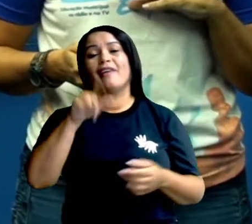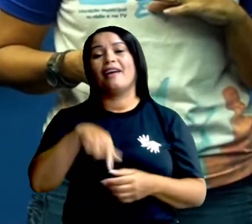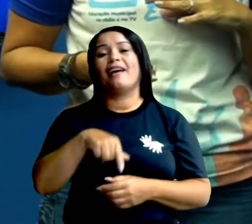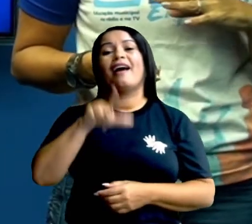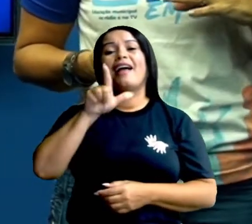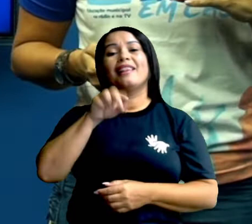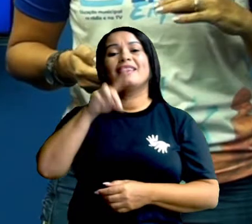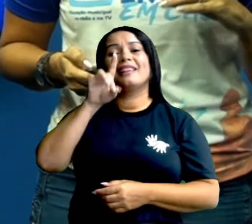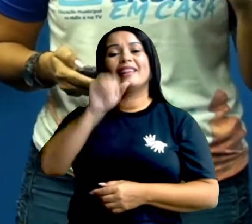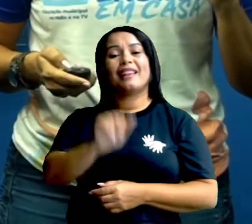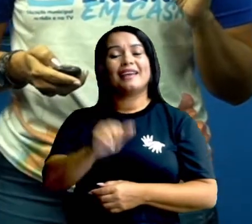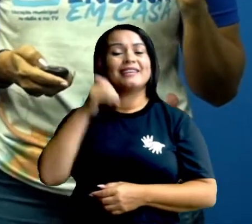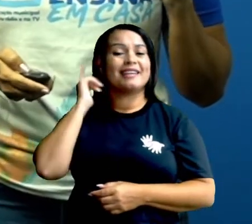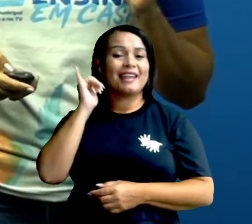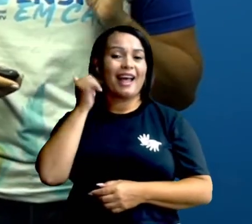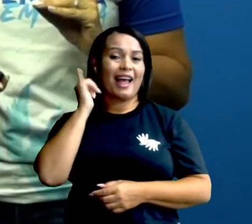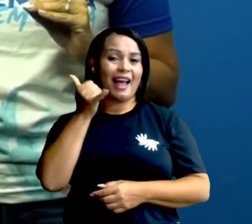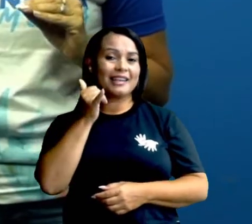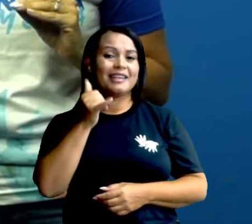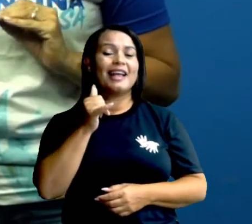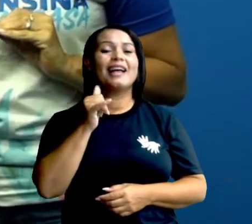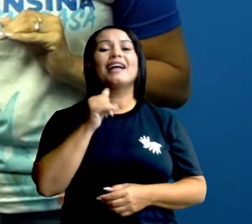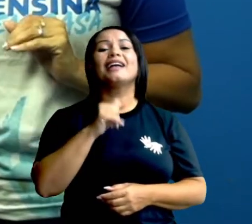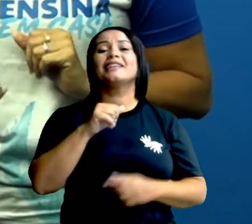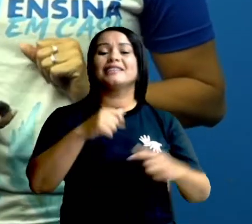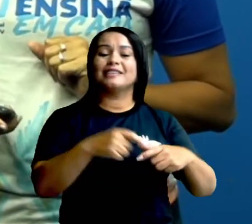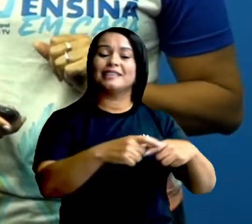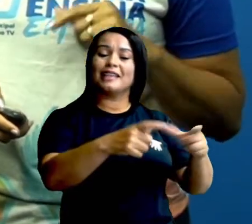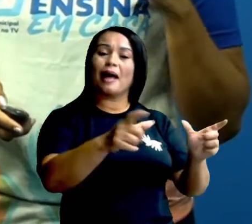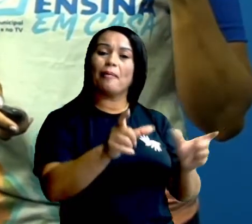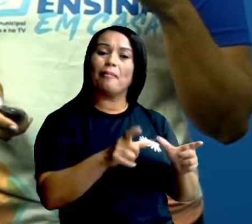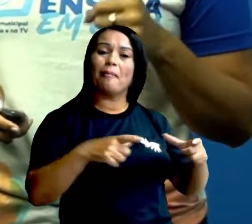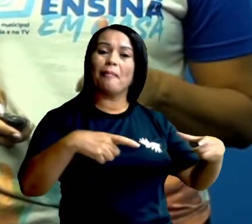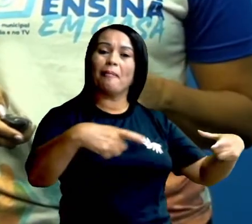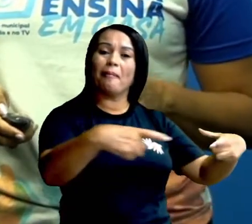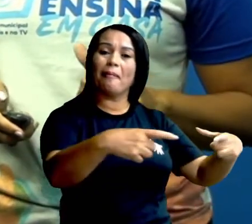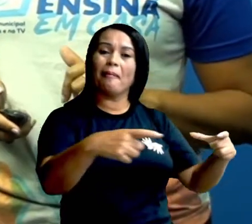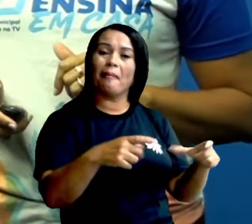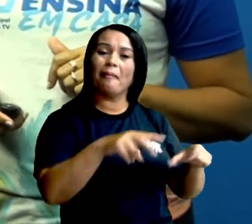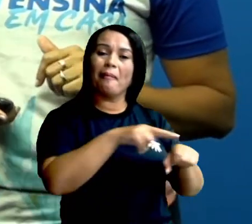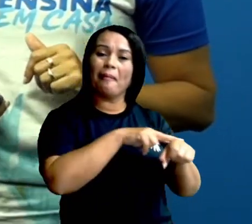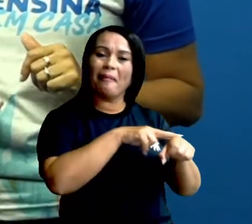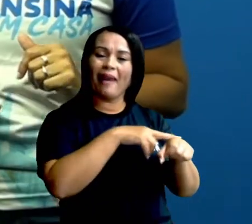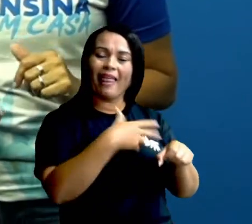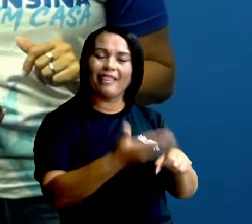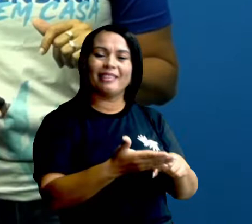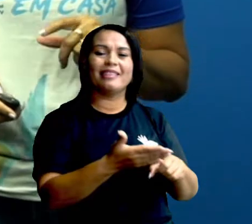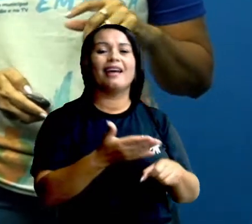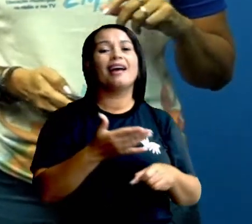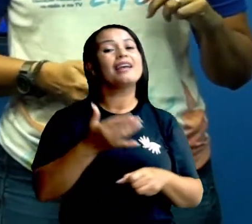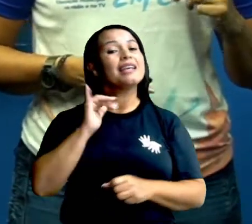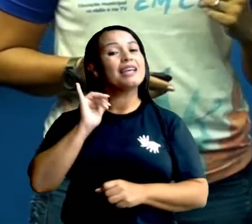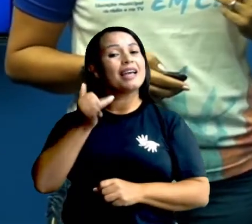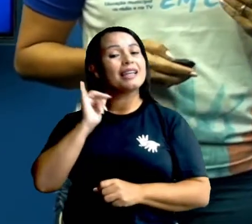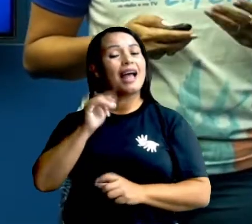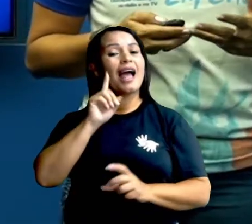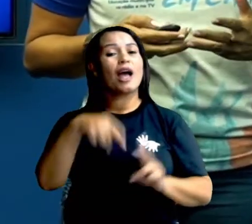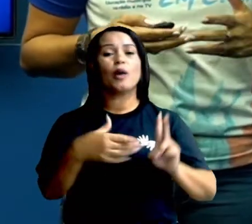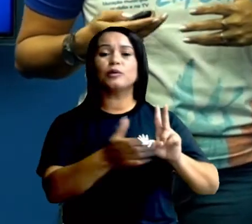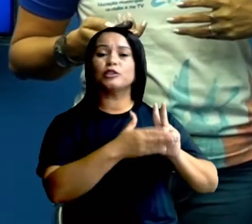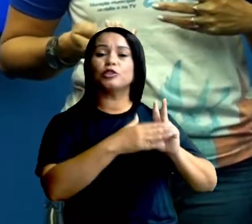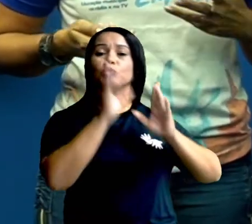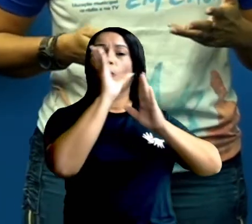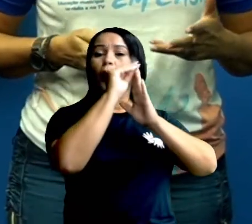Vitória Régia, tá? Contada pelos índios, tá certo? Então vamos para o nosso conteúdo de hoje. Hoje a